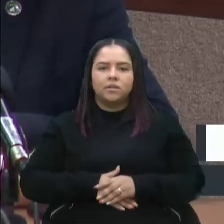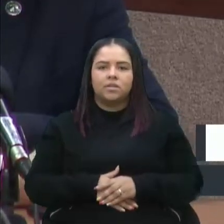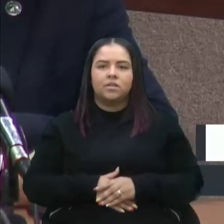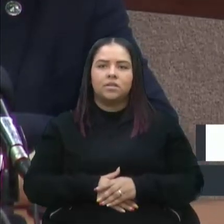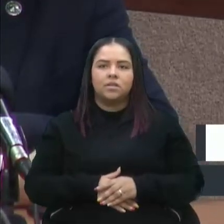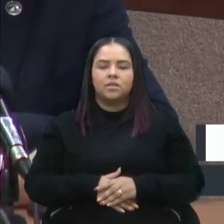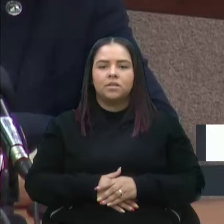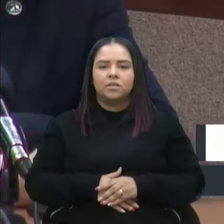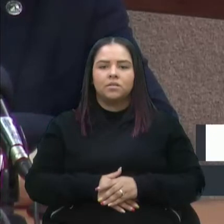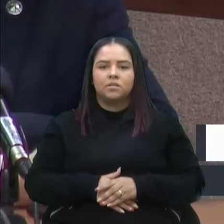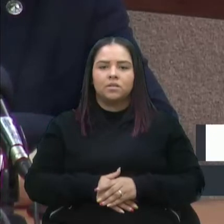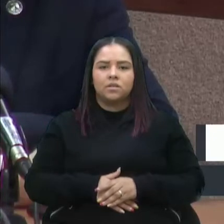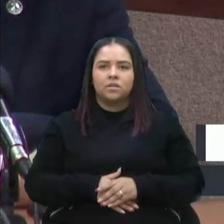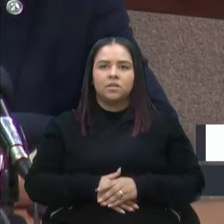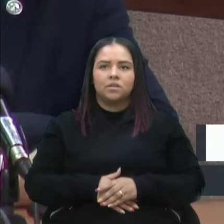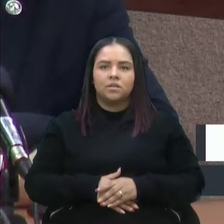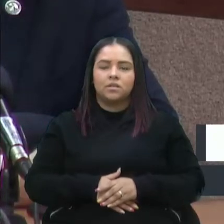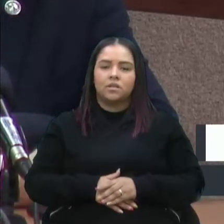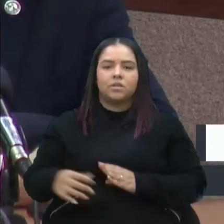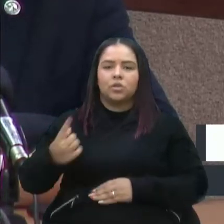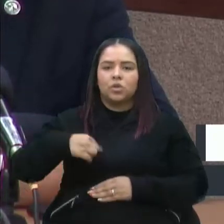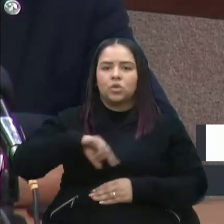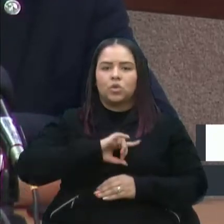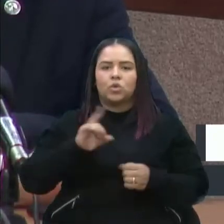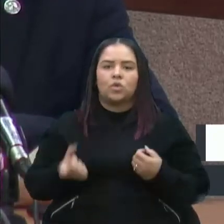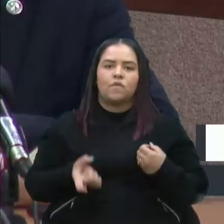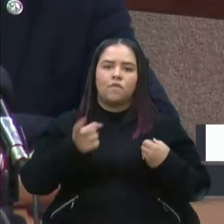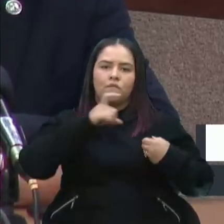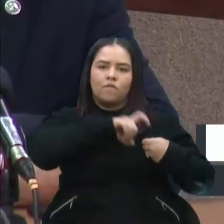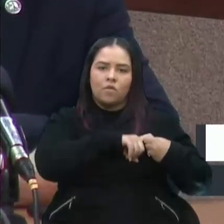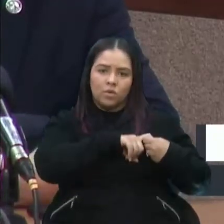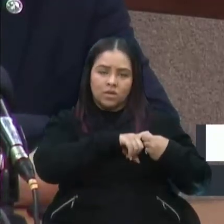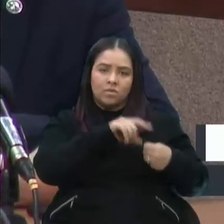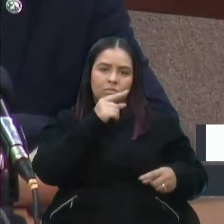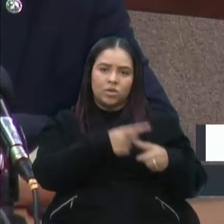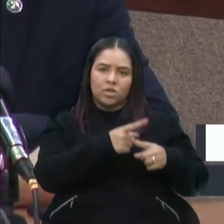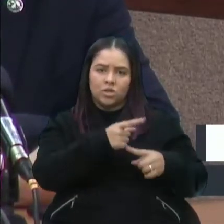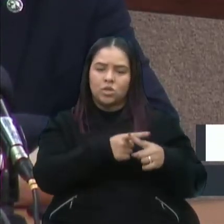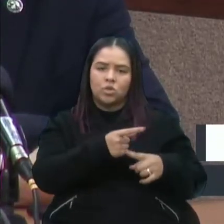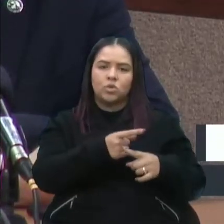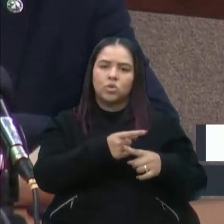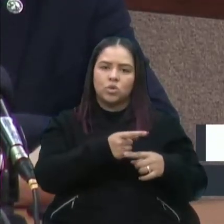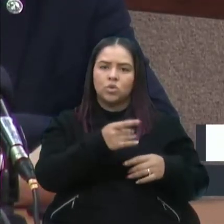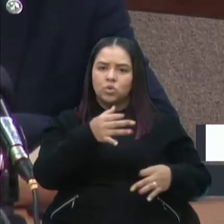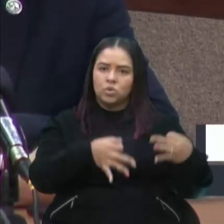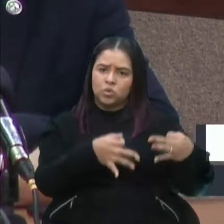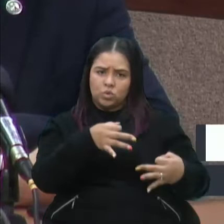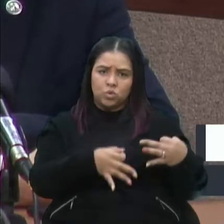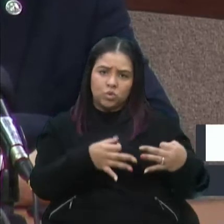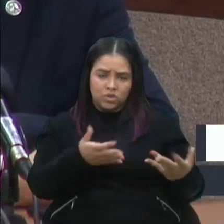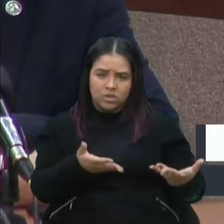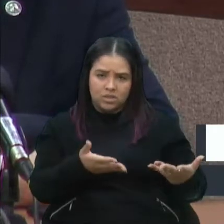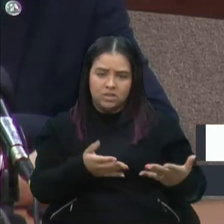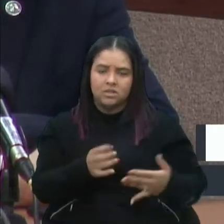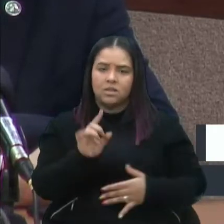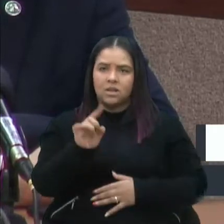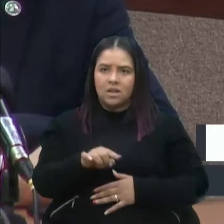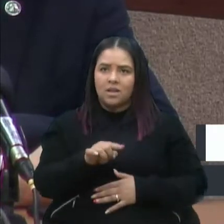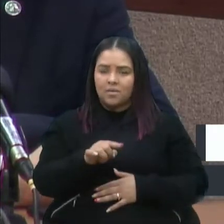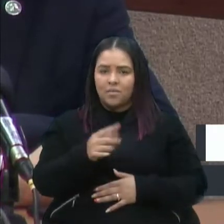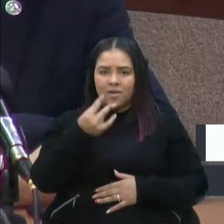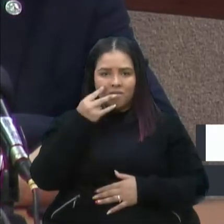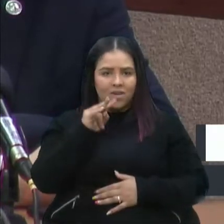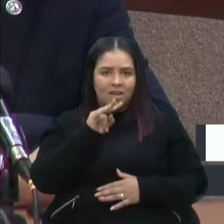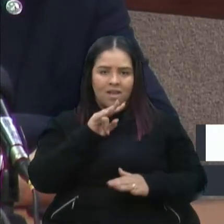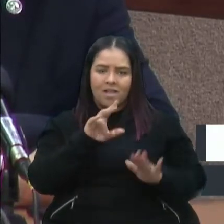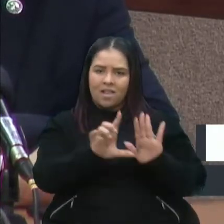governo, né, a gente retome a sanidade, porque justiça é para interpretar a lei, não